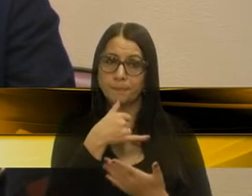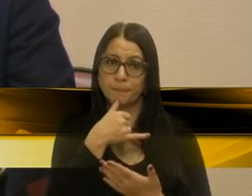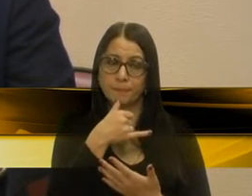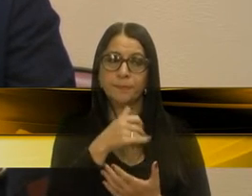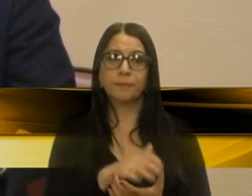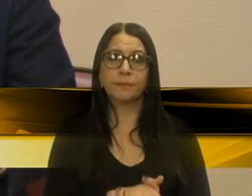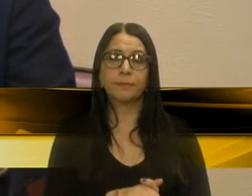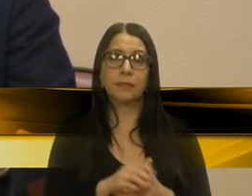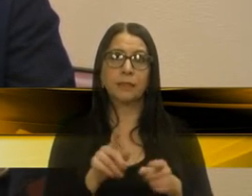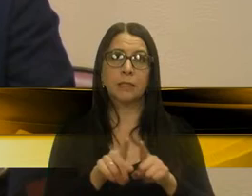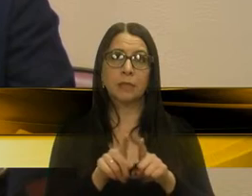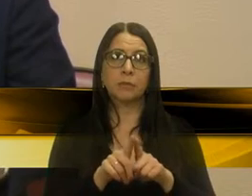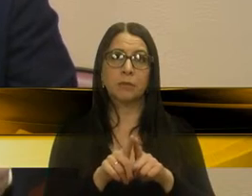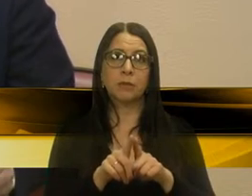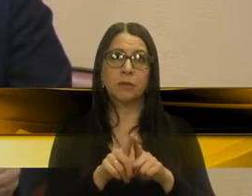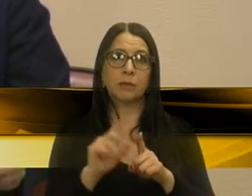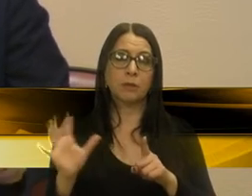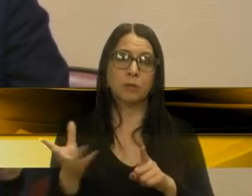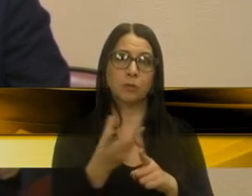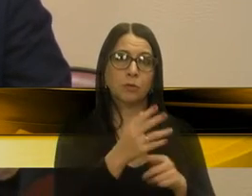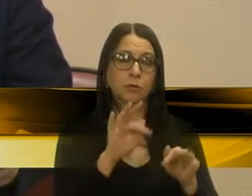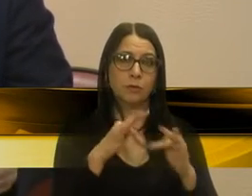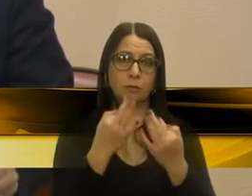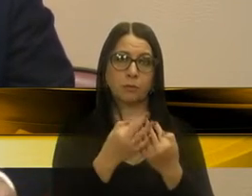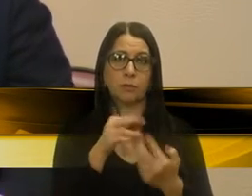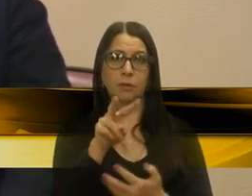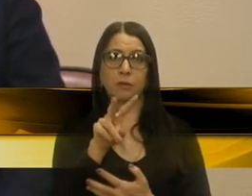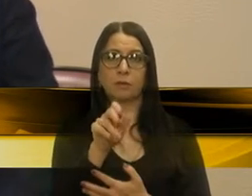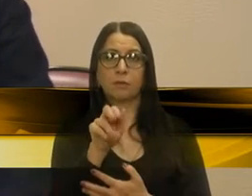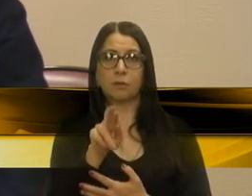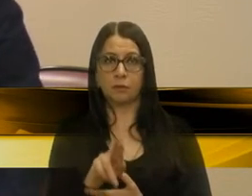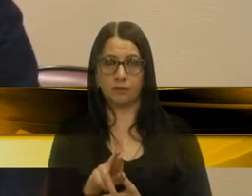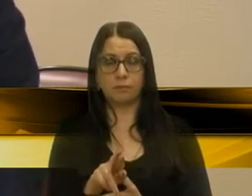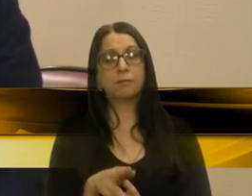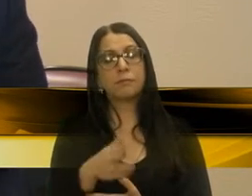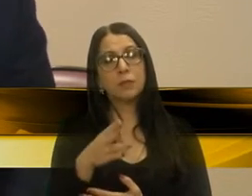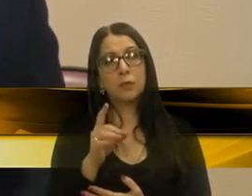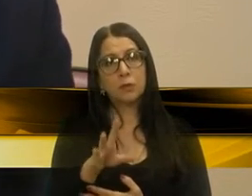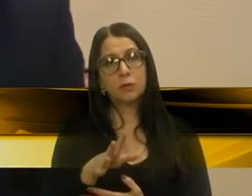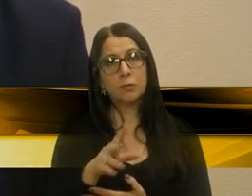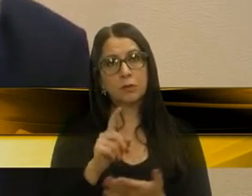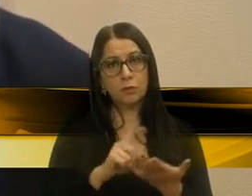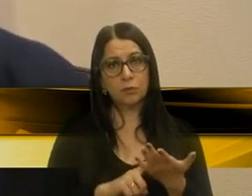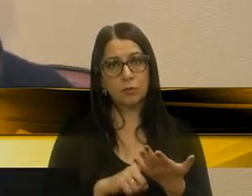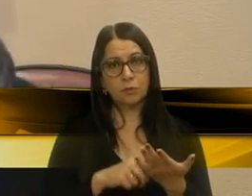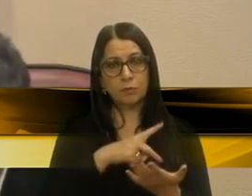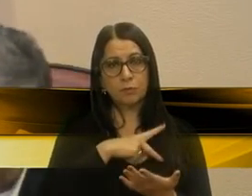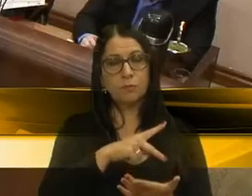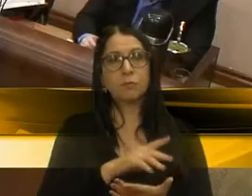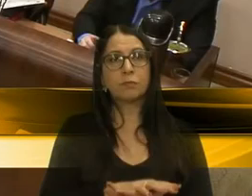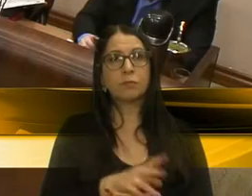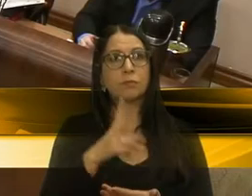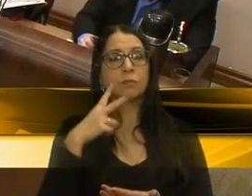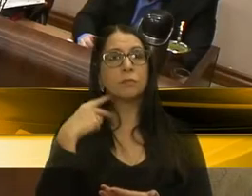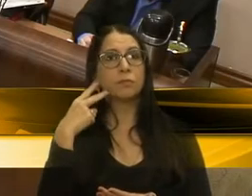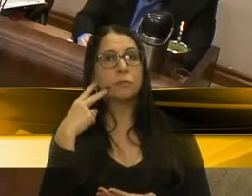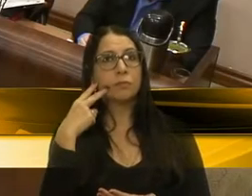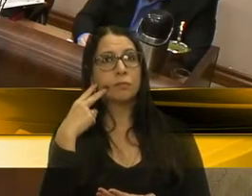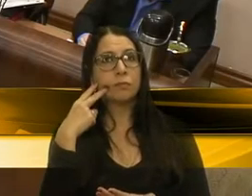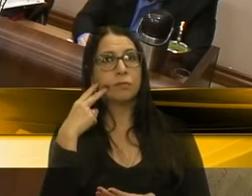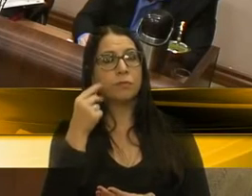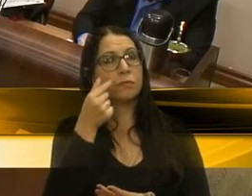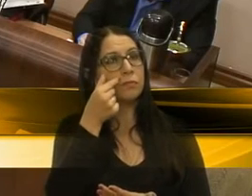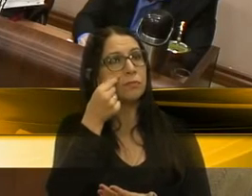e também um desejo de força a toda a família do Walter Miller. Era esse o registro, senhor presidente. Vereador Edio